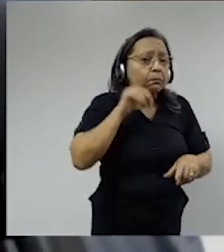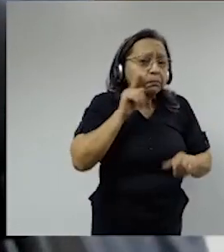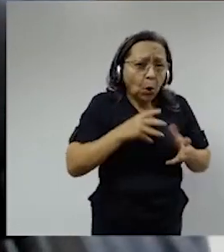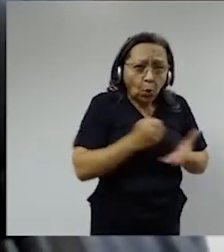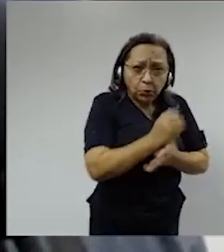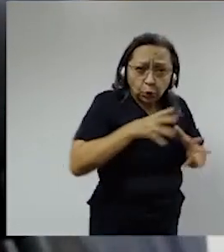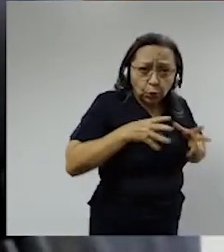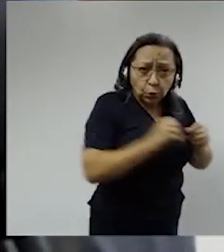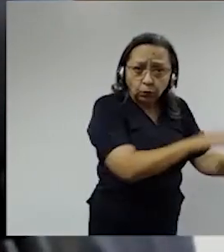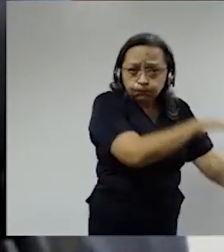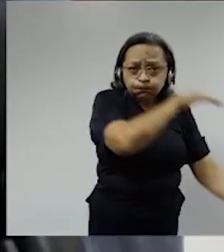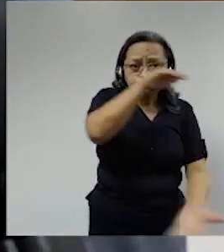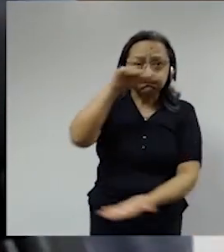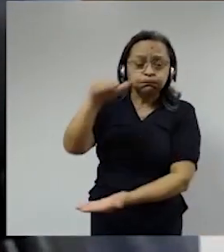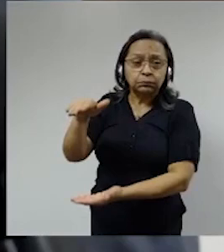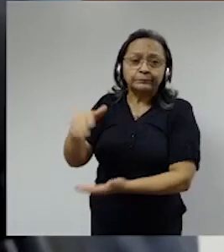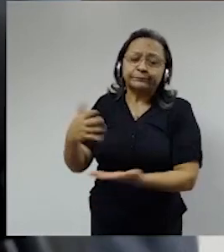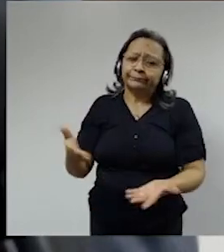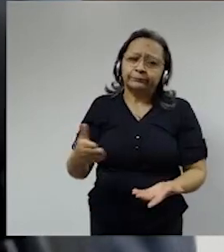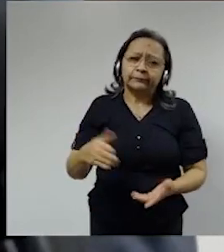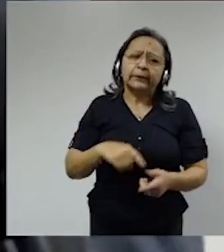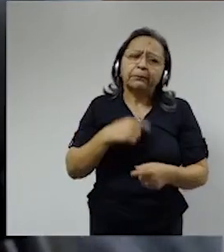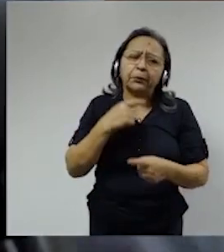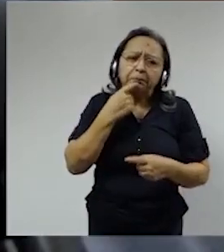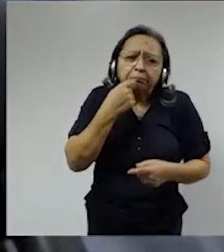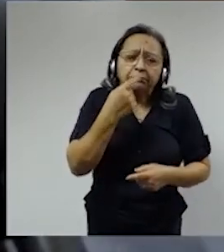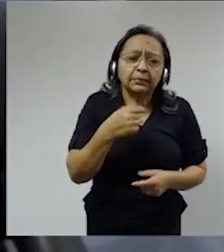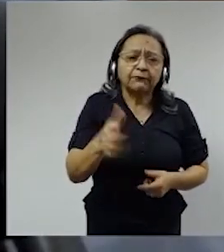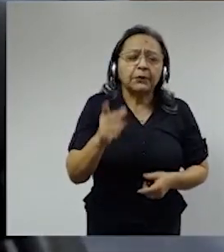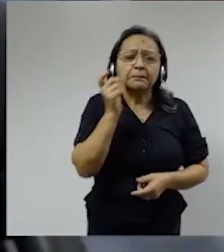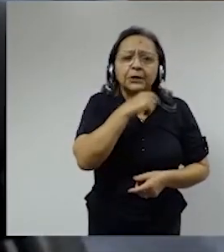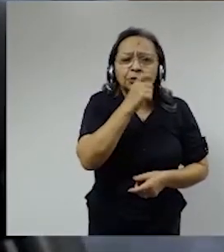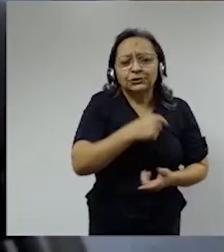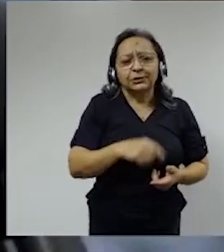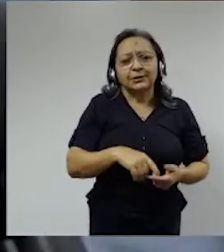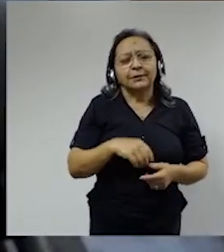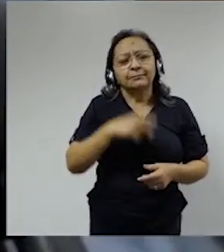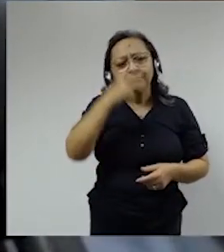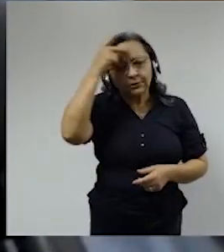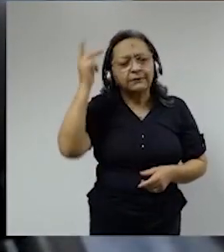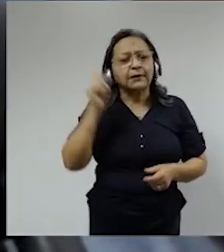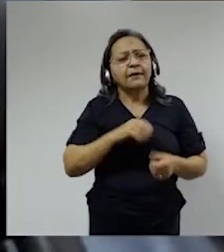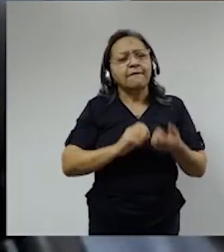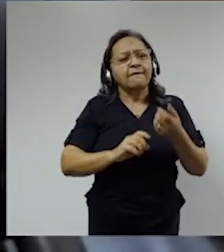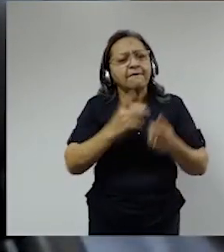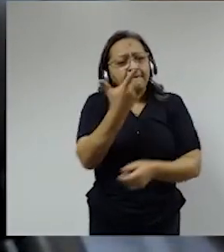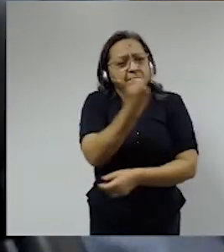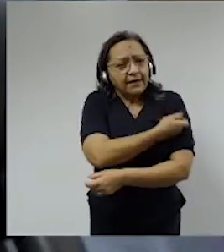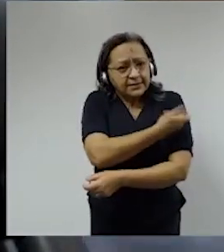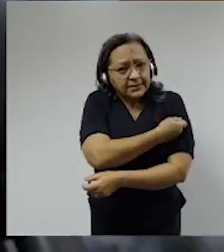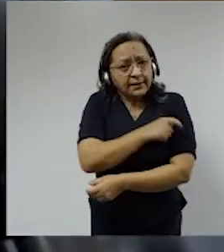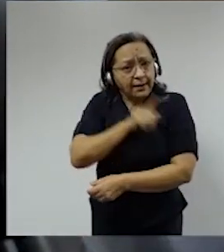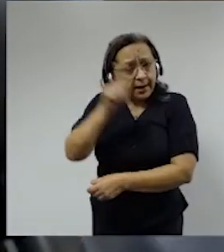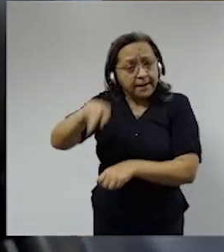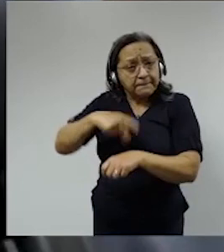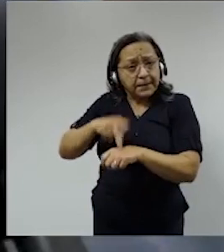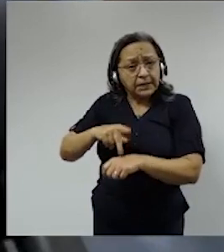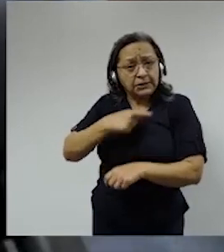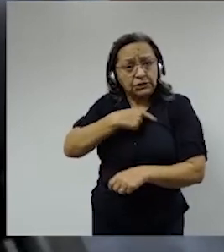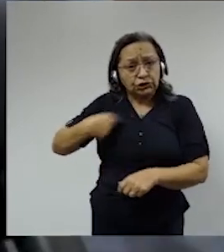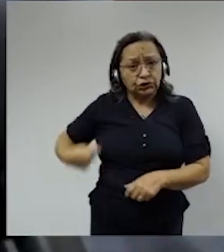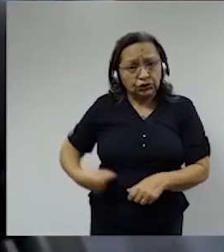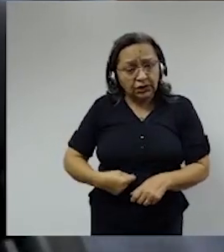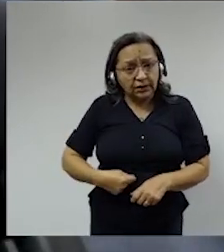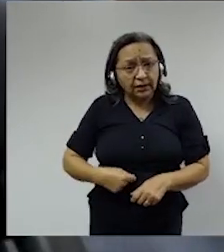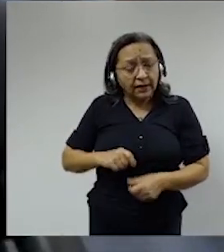e, ao mesmo tempo, nós tivemos representantes do governo chinês falando que a vacina que está sendo produzida pelo governo chinês naquele